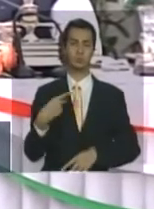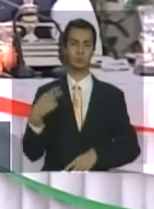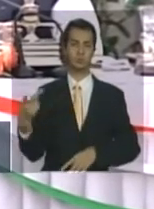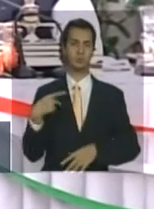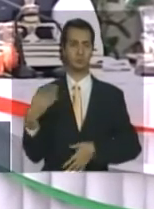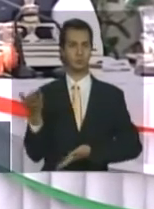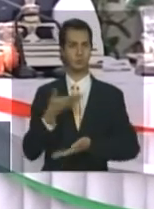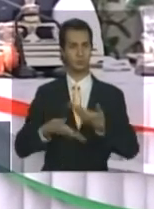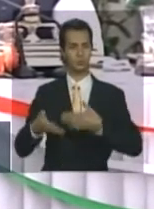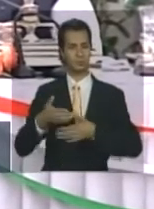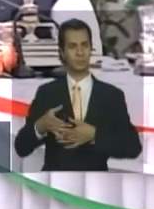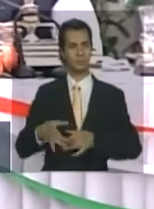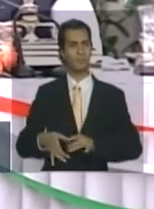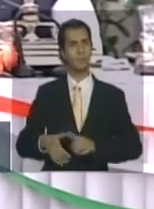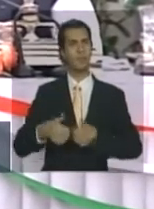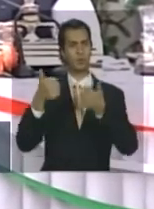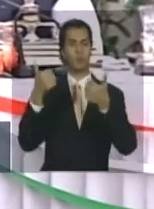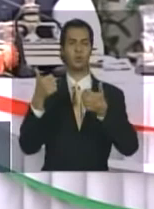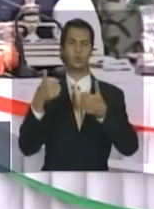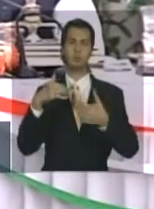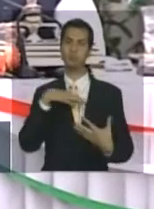relações multilaterais no mundo.